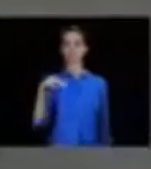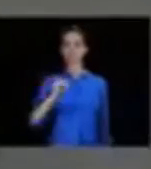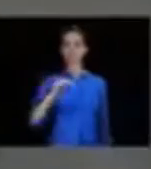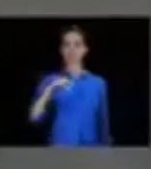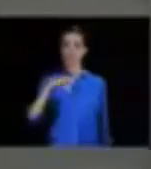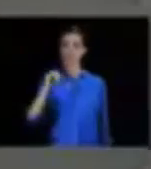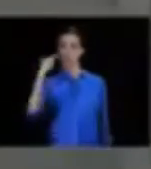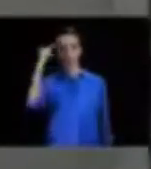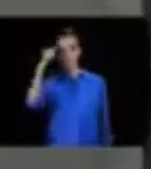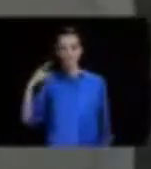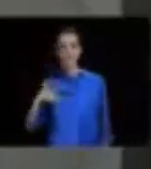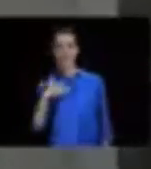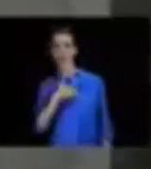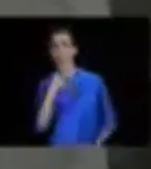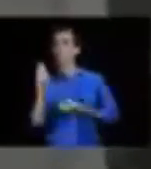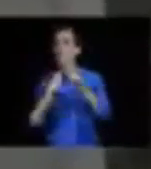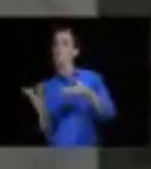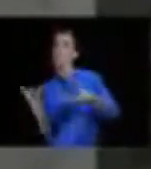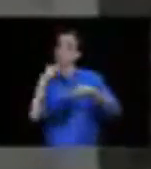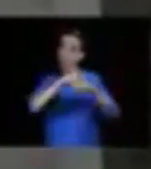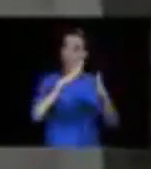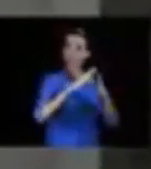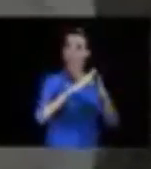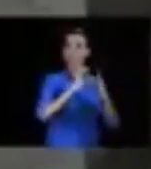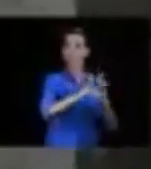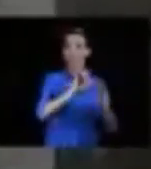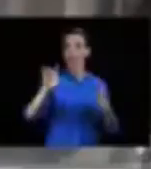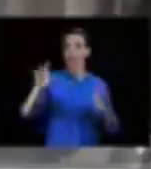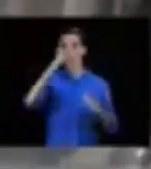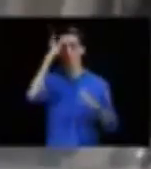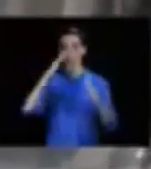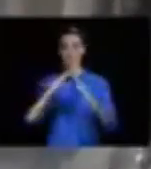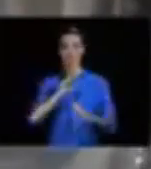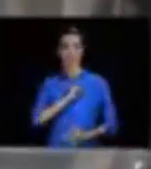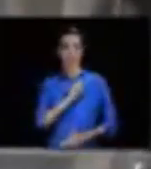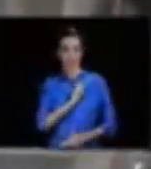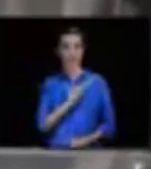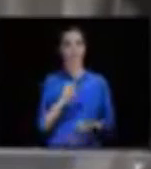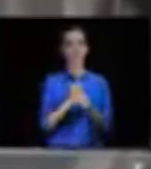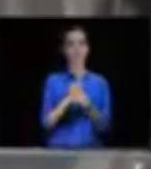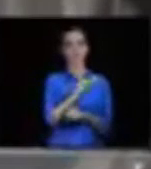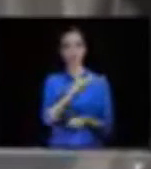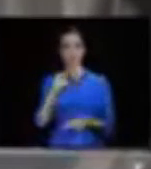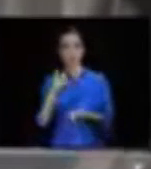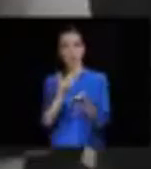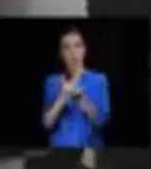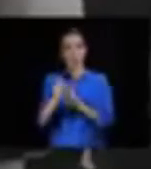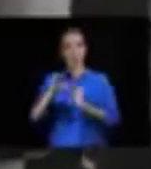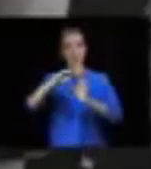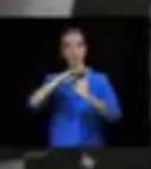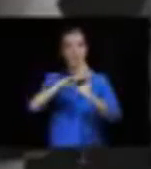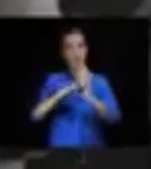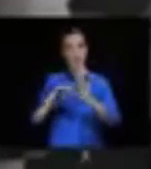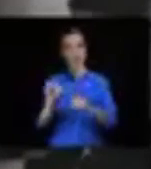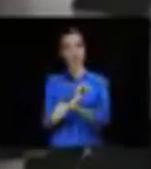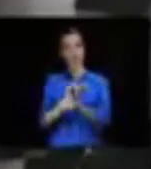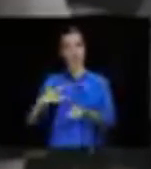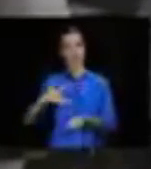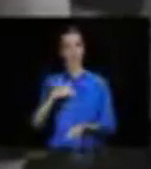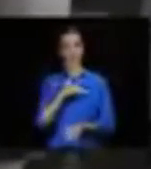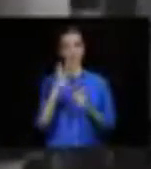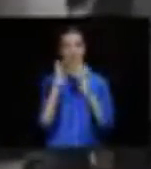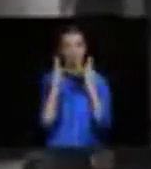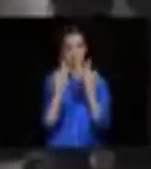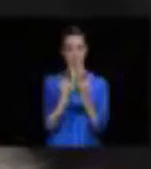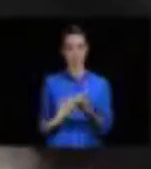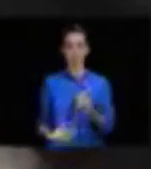E Nancy trouxe a saúde para dentro da casa das famílias gonçalenses. Em 2000, participou da implantação do programa Estratégia da